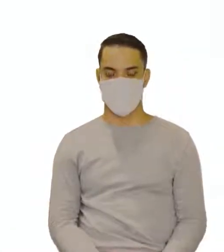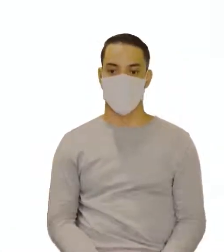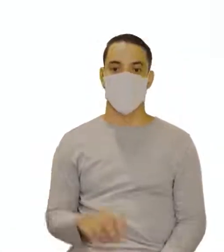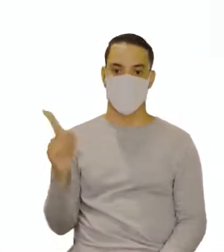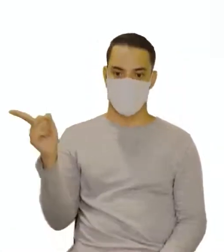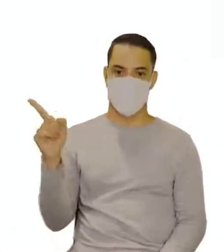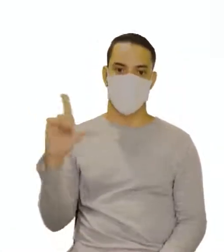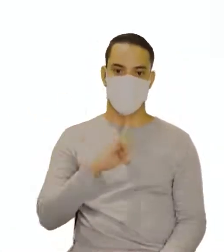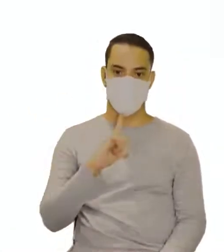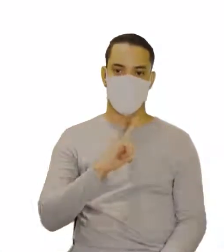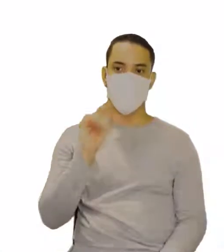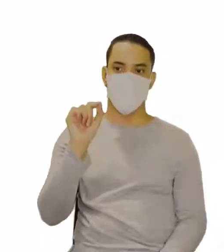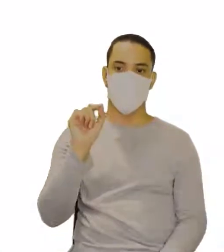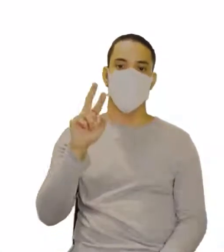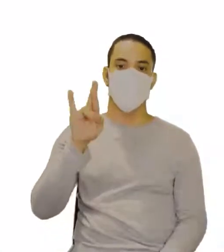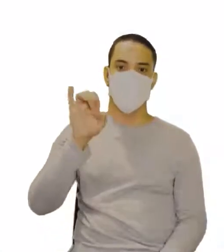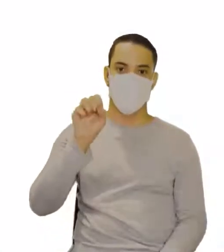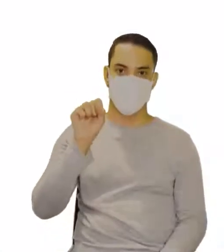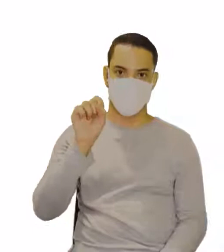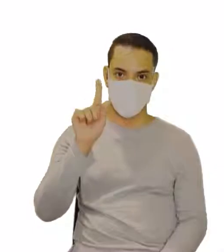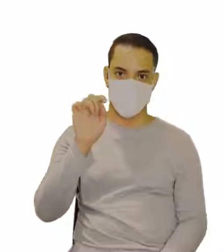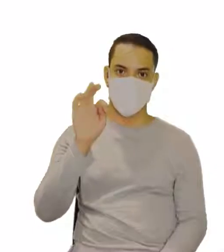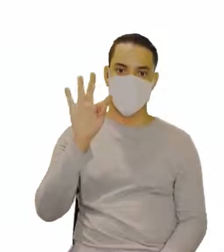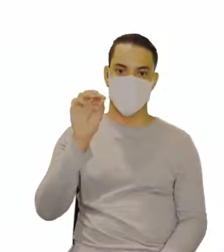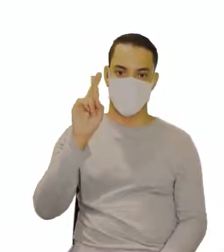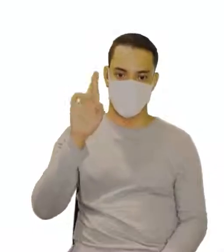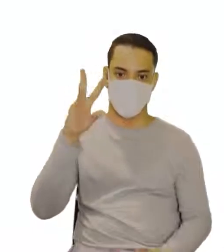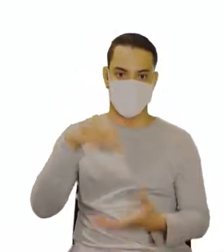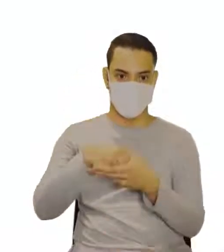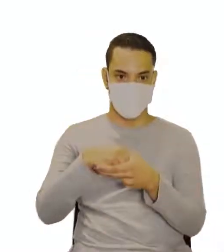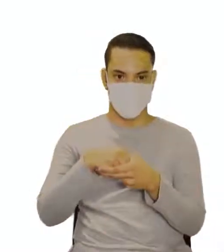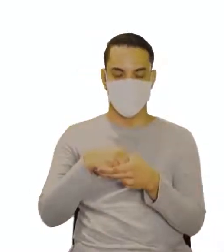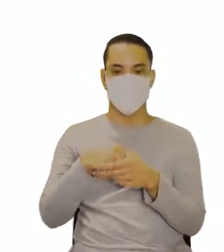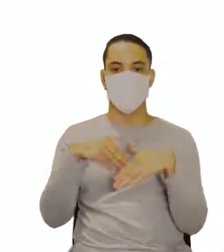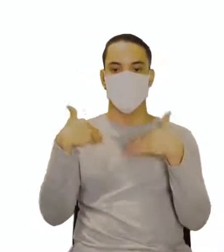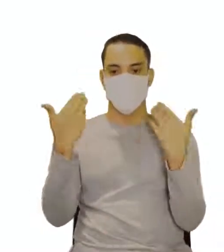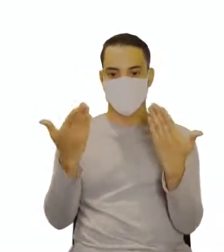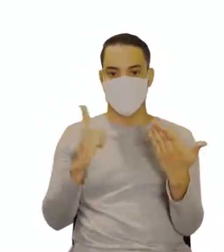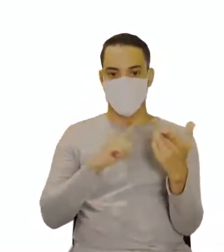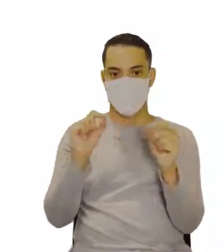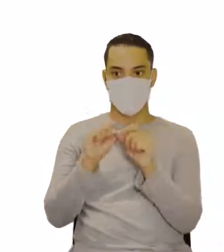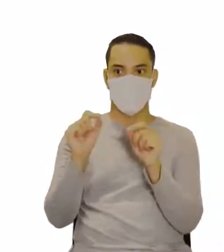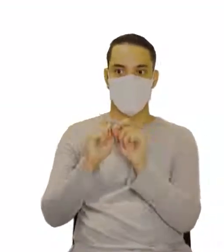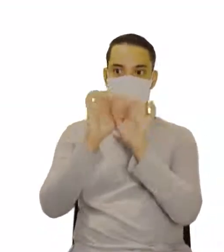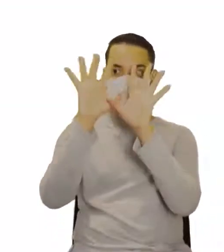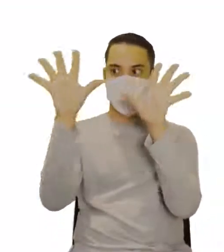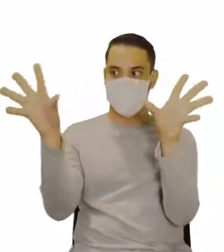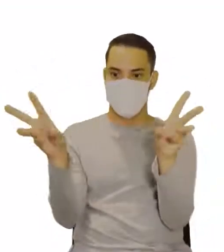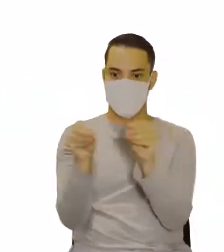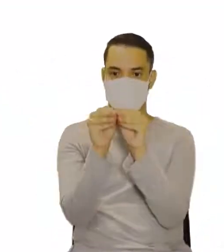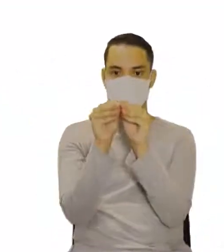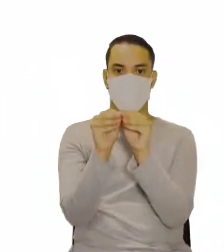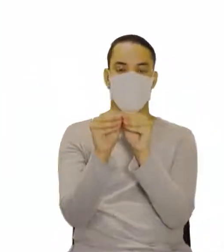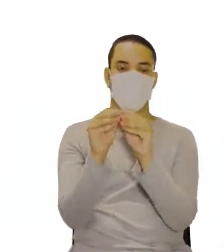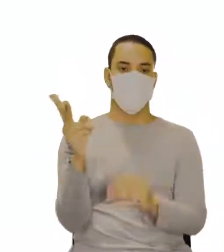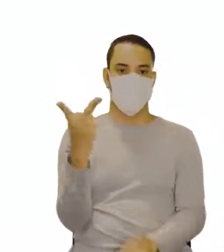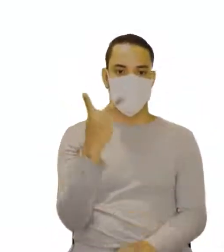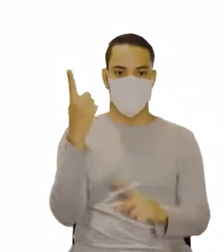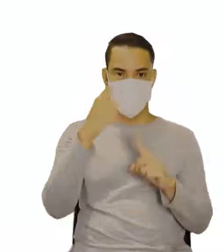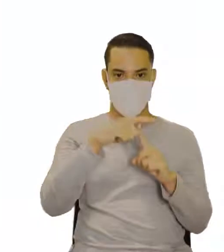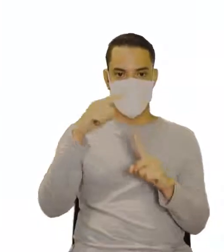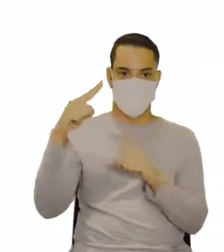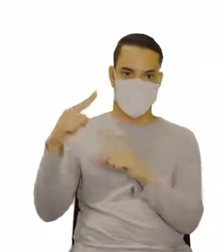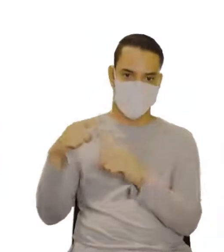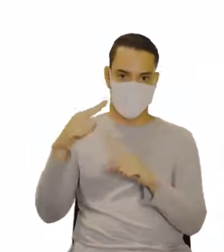resistor. Entendido isso? Então aqui nós fizemos aqui um resumex dos dois tipos de